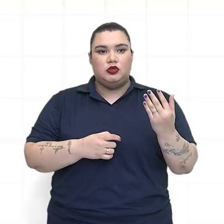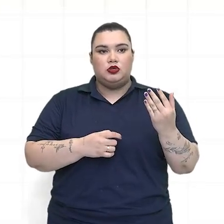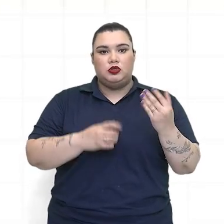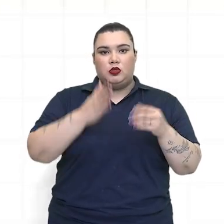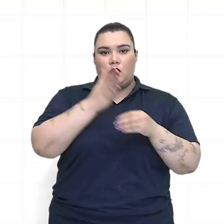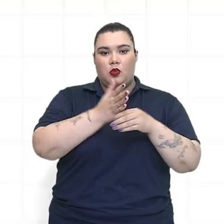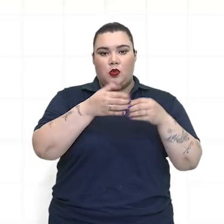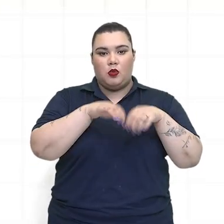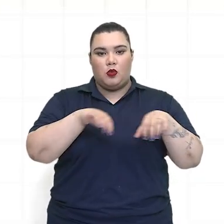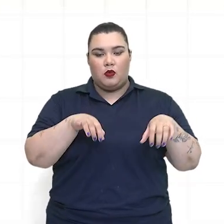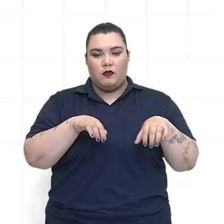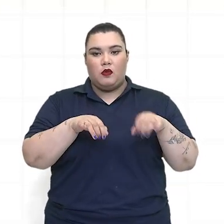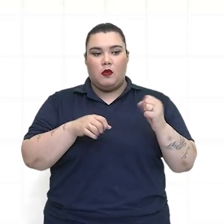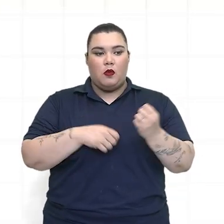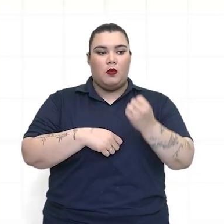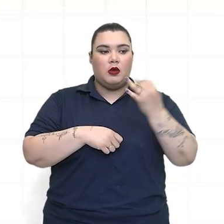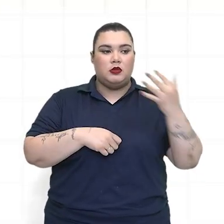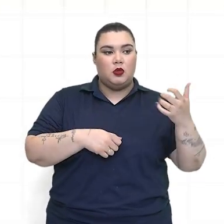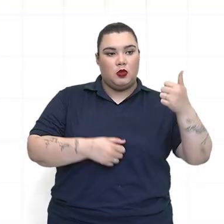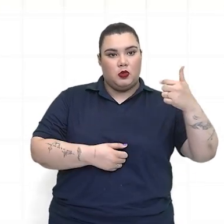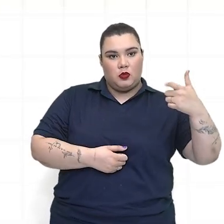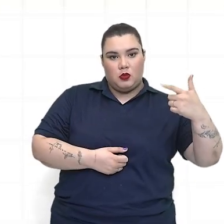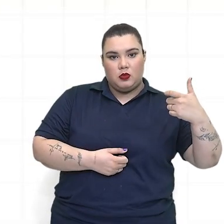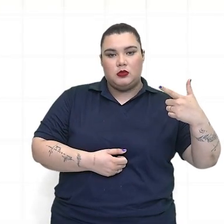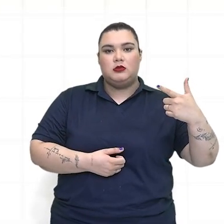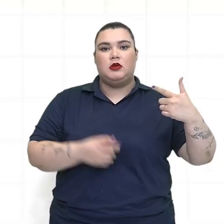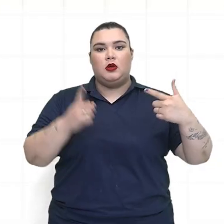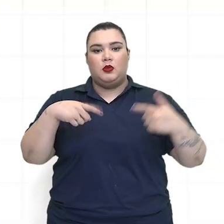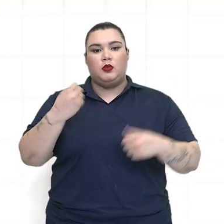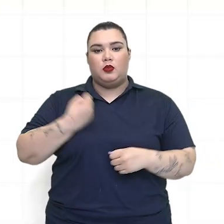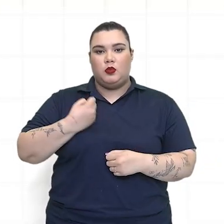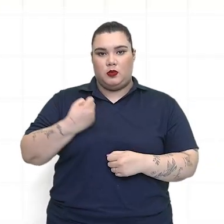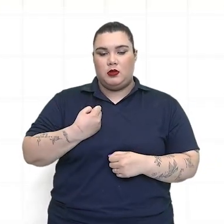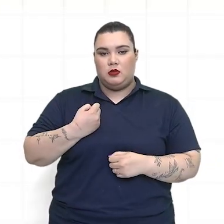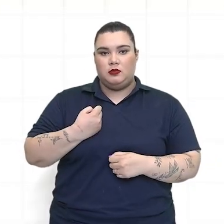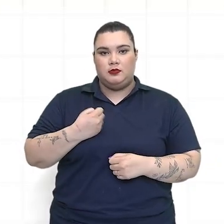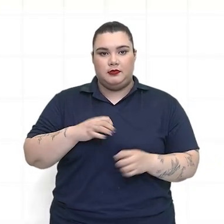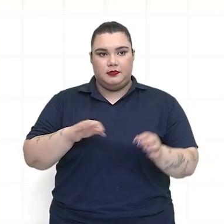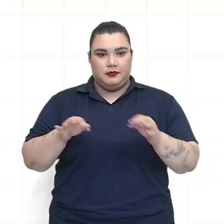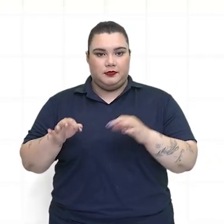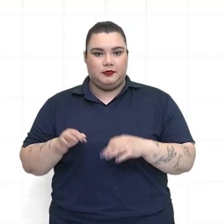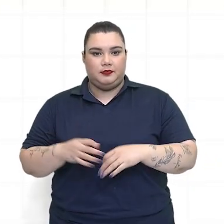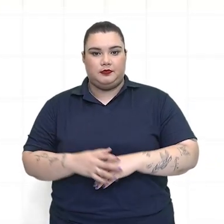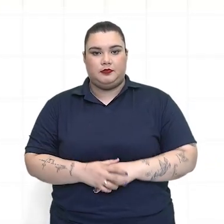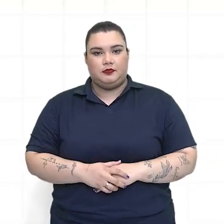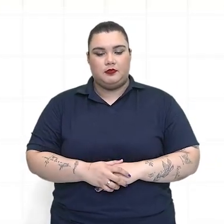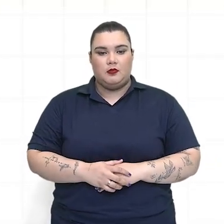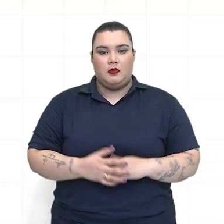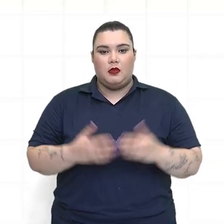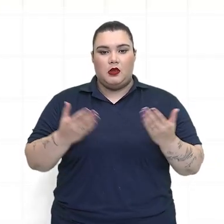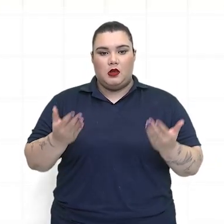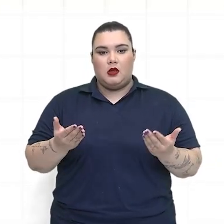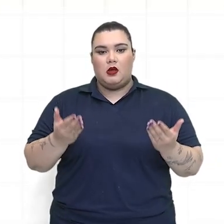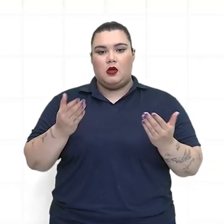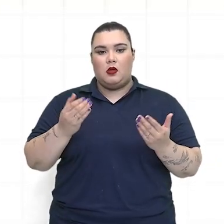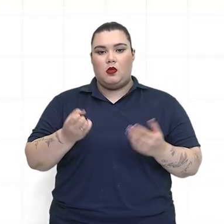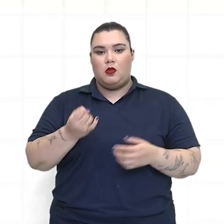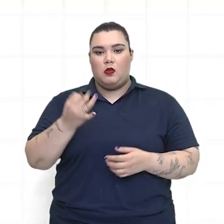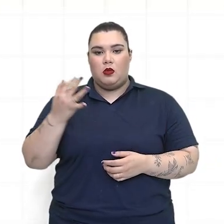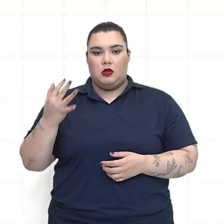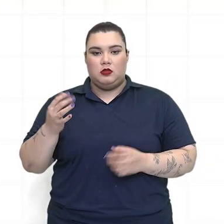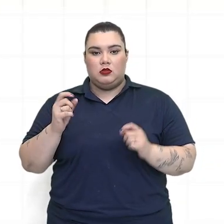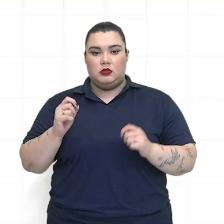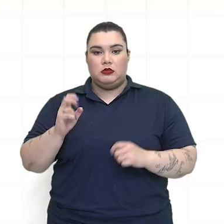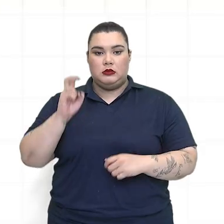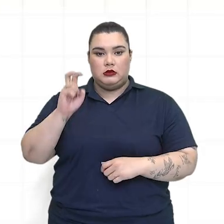dúzias, que multiplica o 12, que é o valor de uma dúzia. Ou seja, o total de ovos vai ser